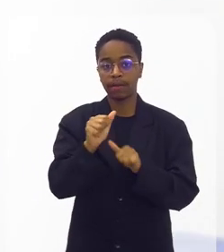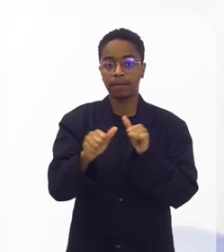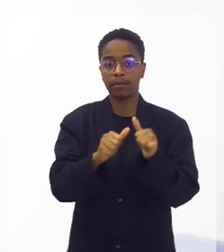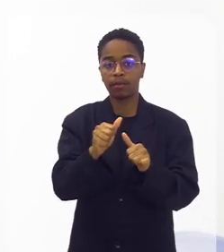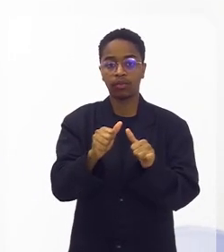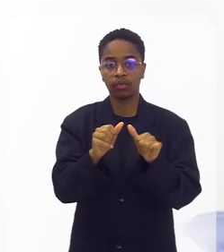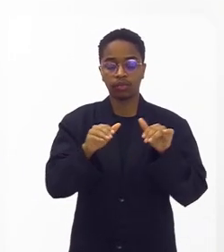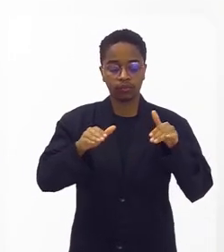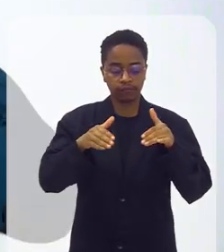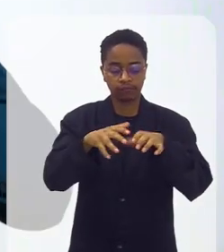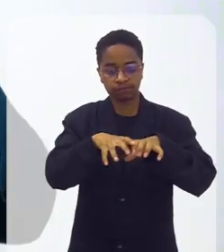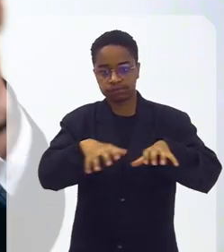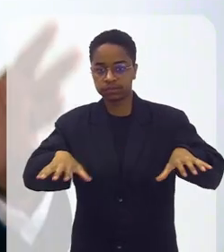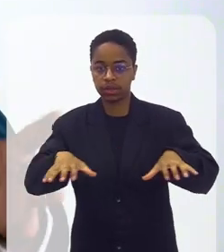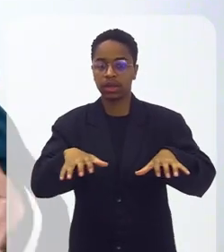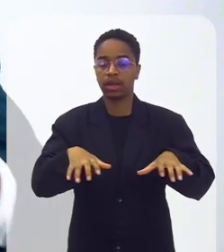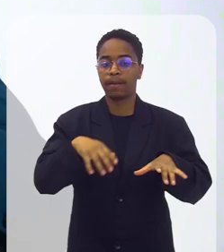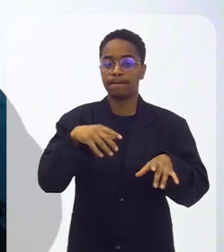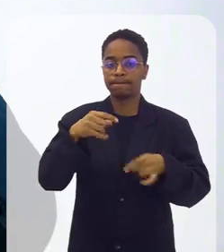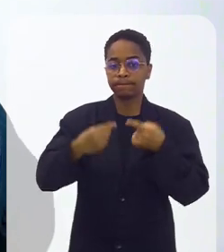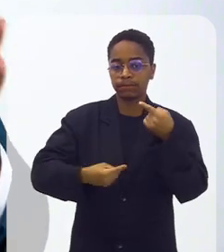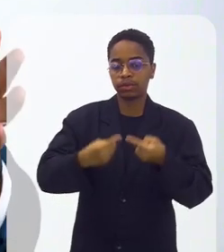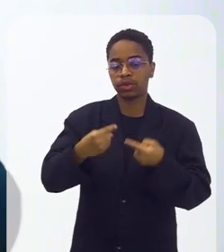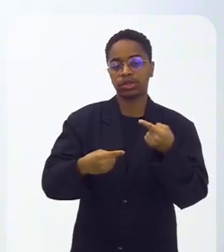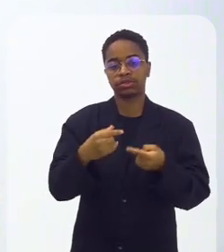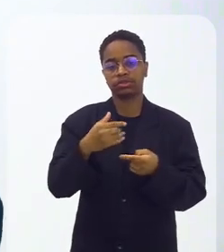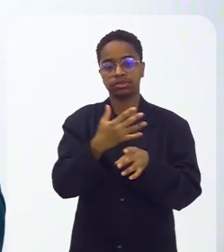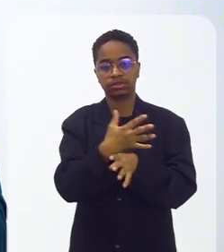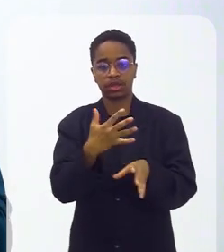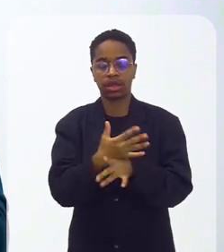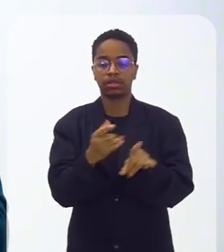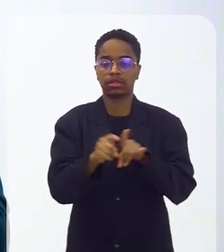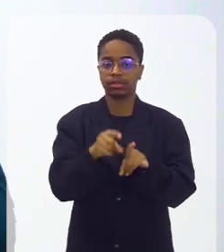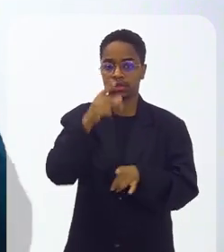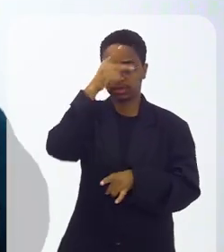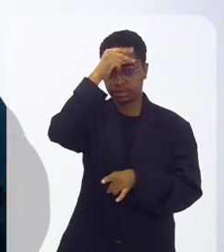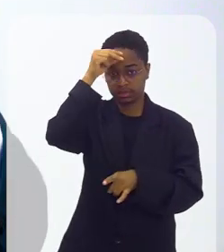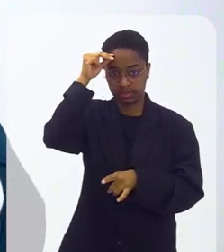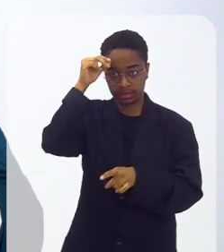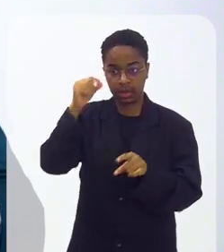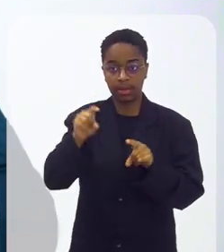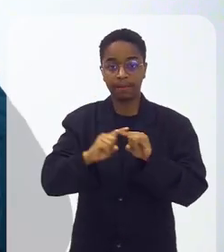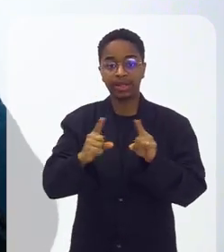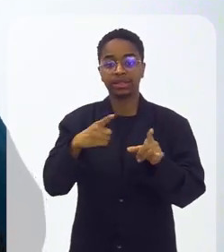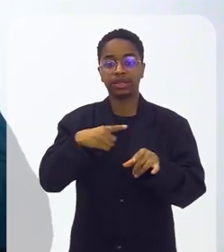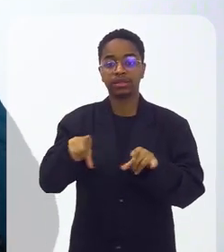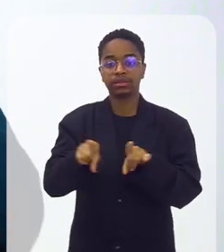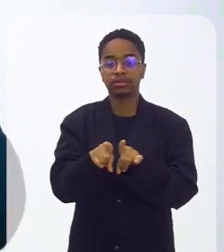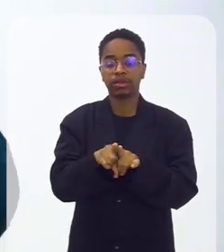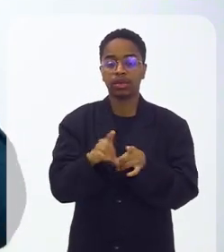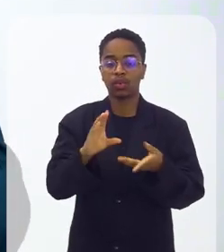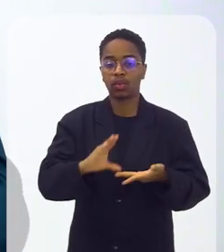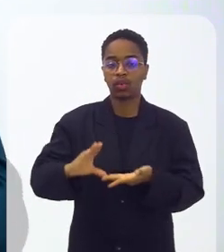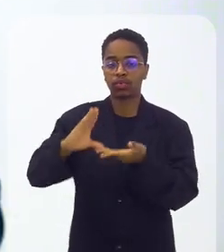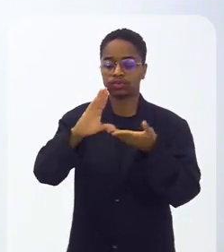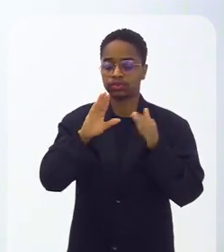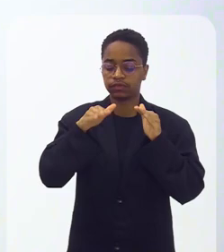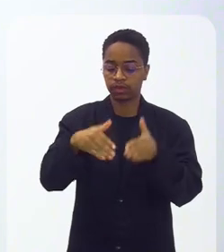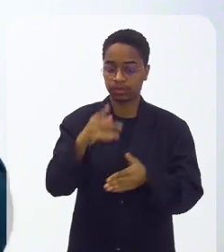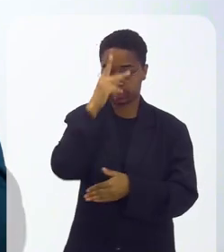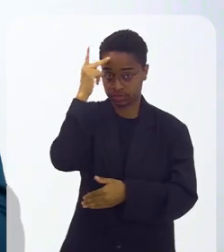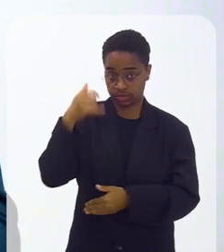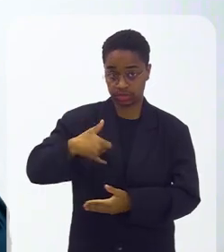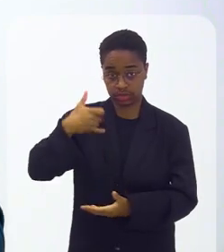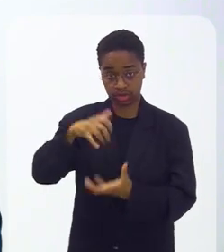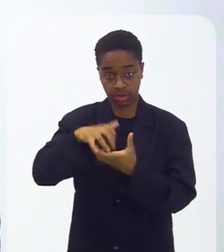descentralização política-administrativa, as cidades, os municípios, mas traz também os Conselhos de Direitos da Pessoa Idosa, que